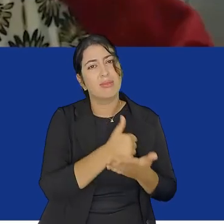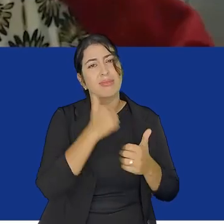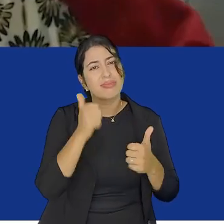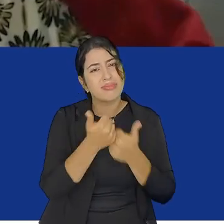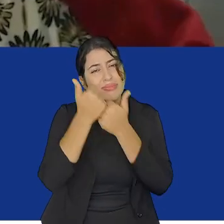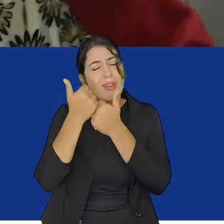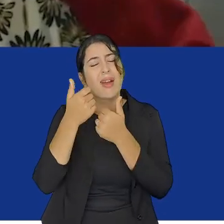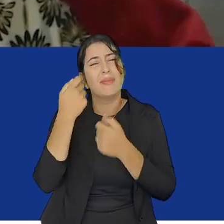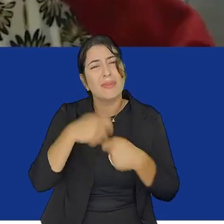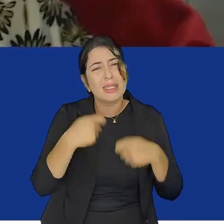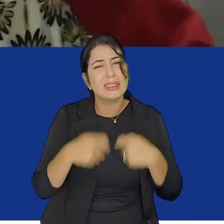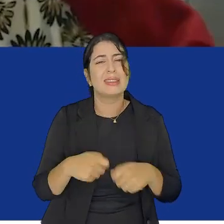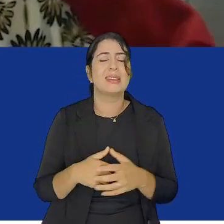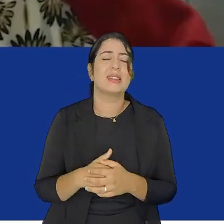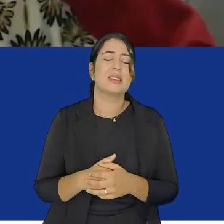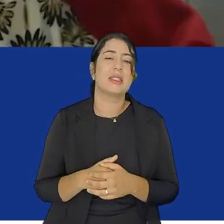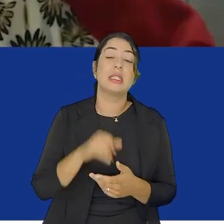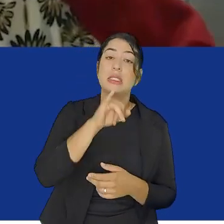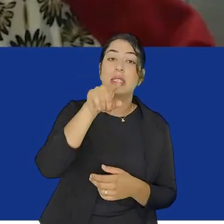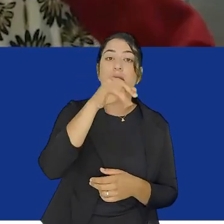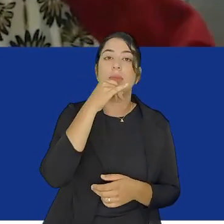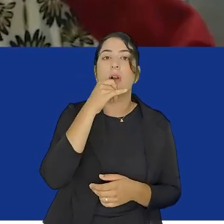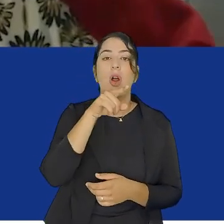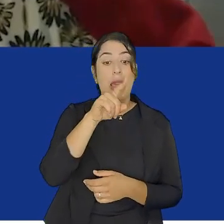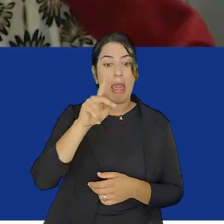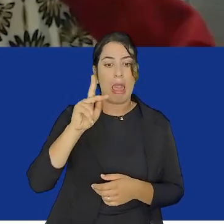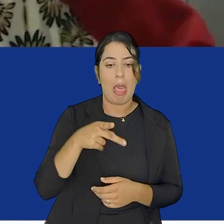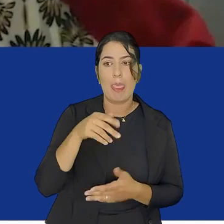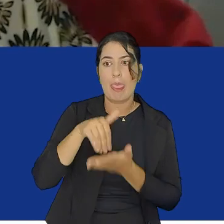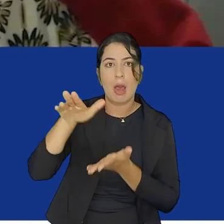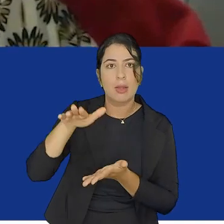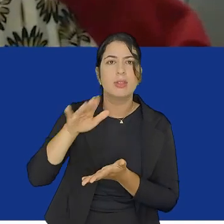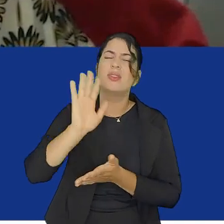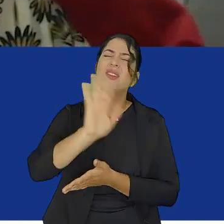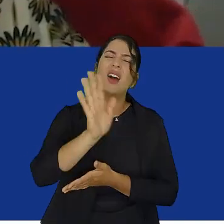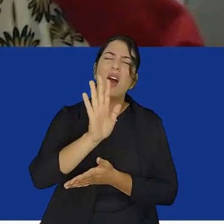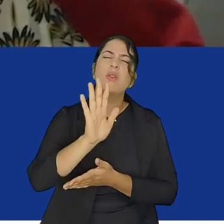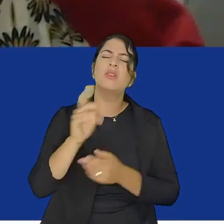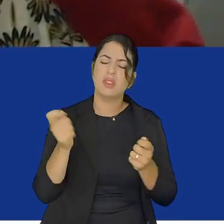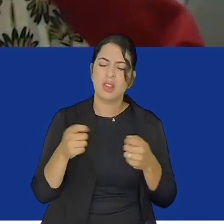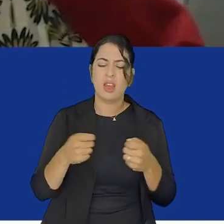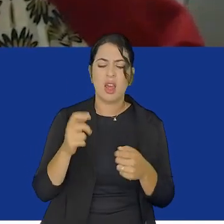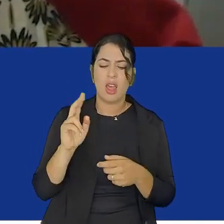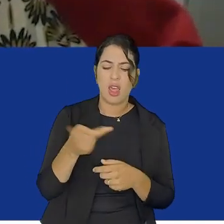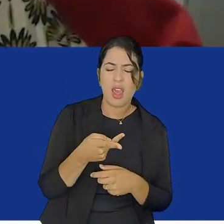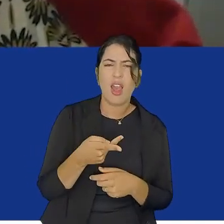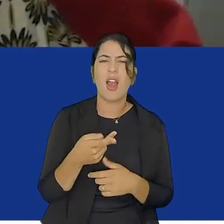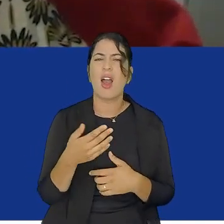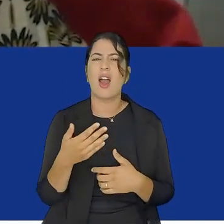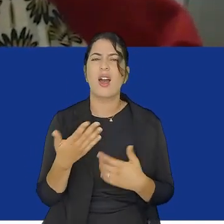essa possibilidade, sem ser uma coisa, não, então se você errou, você está fora, né? Eu tenho essa possibilidade de errar até na condução